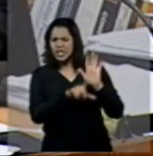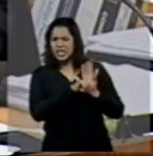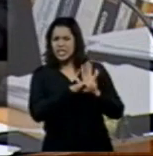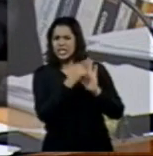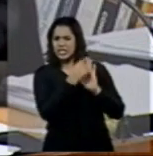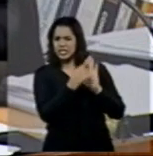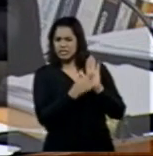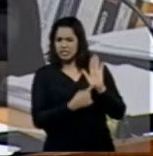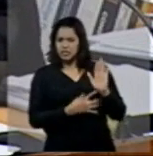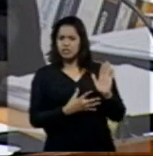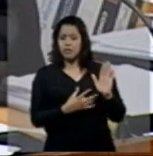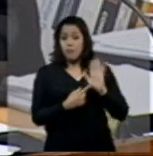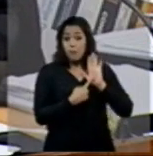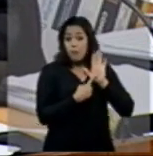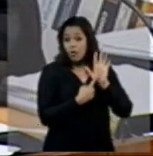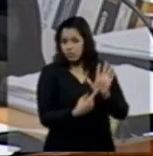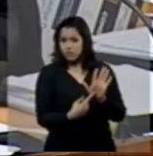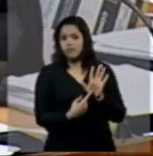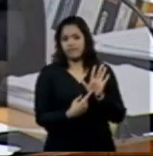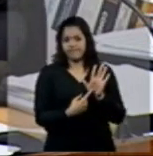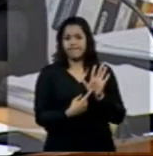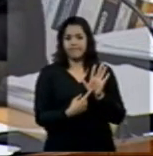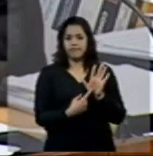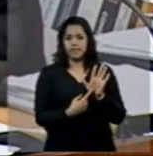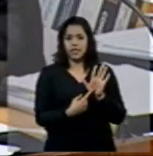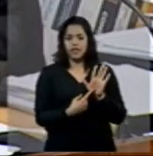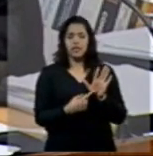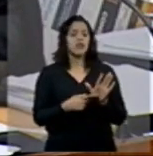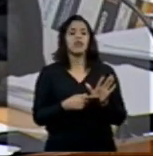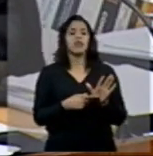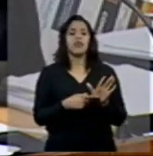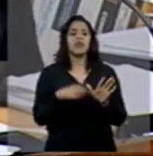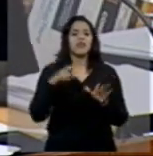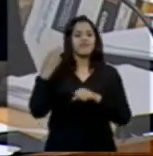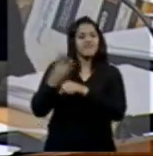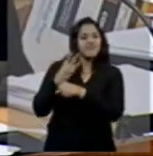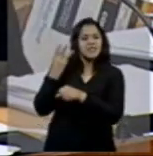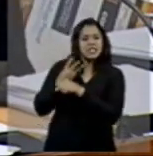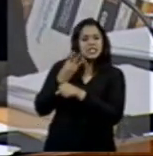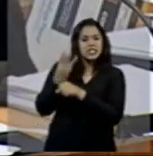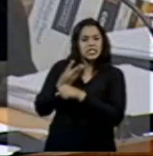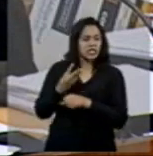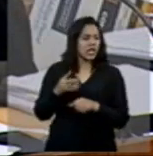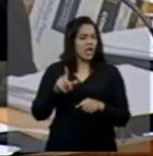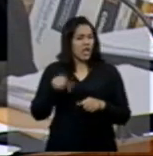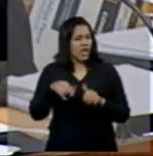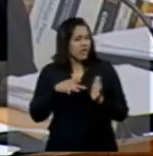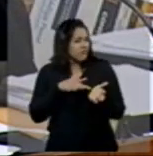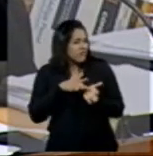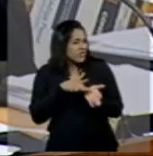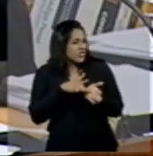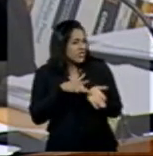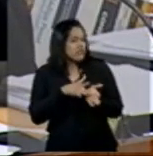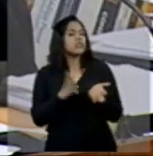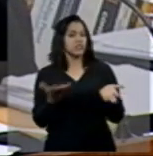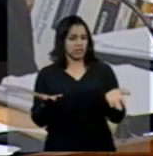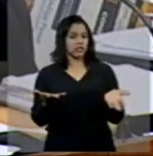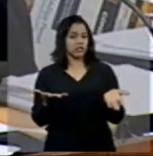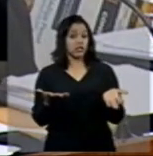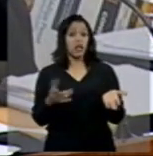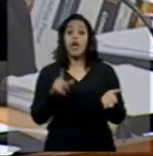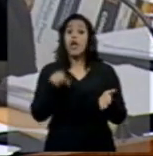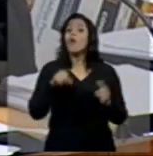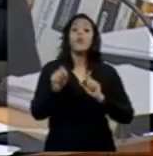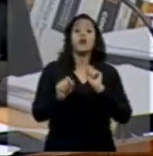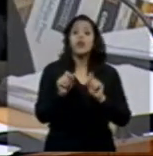ilicitude travestida de uma fraudulenta terceirização, olha, não se trata aqui de terceirização.